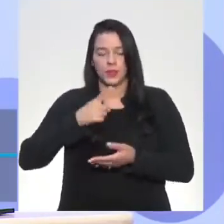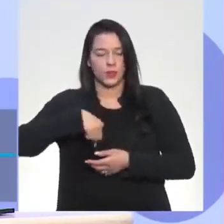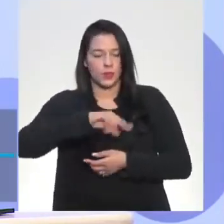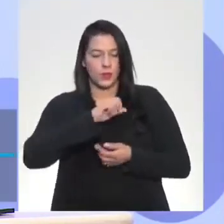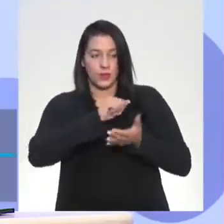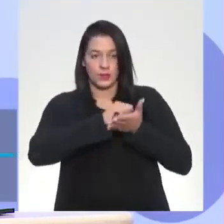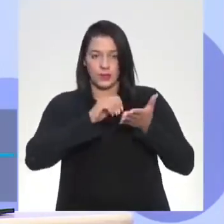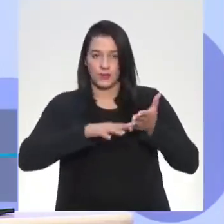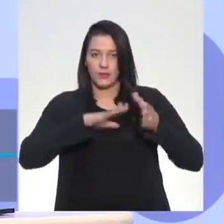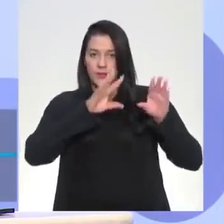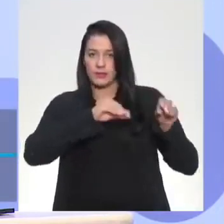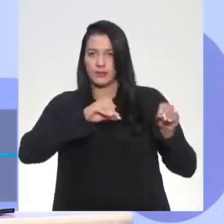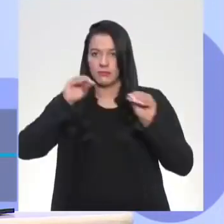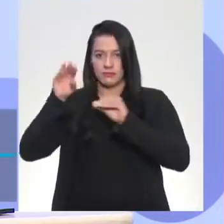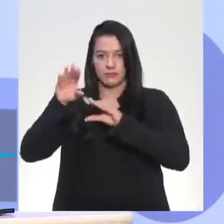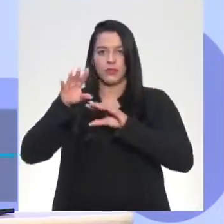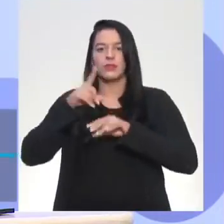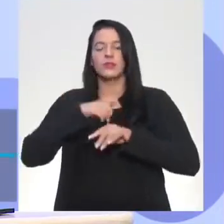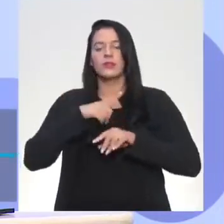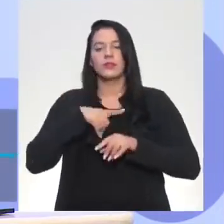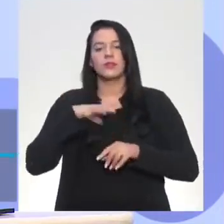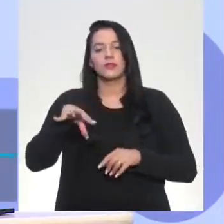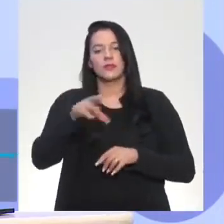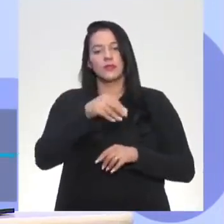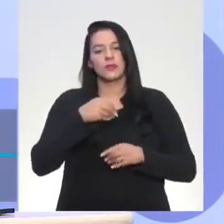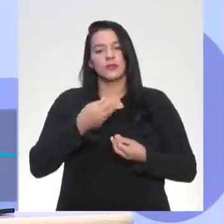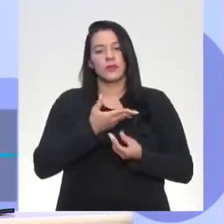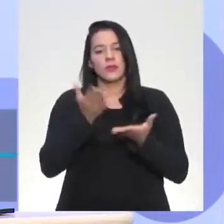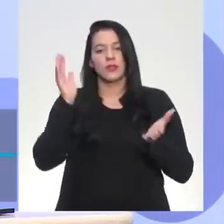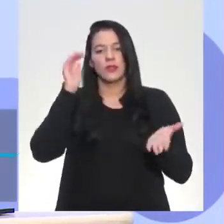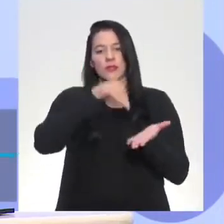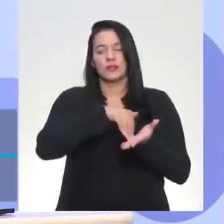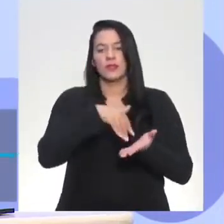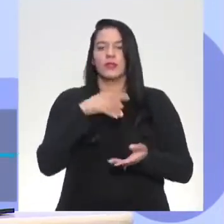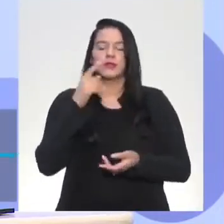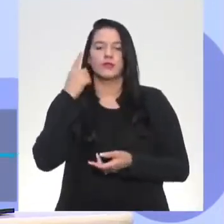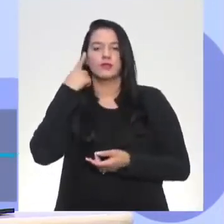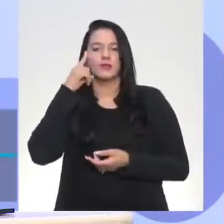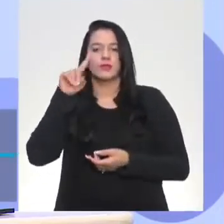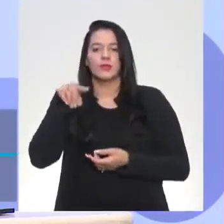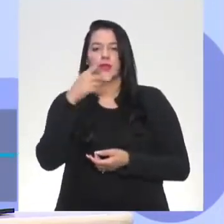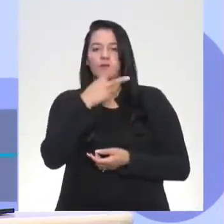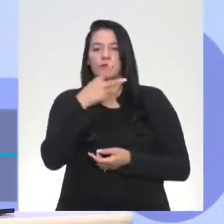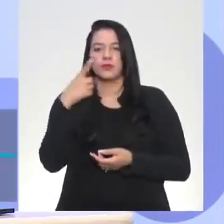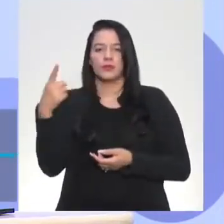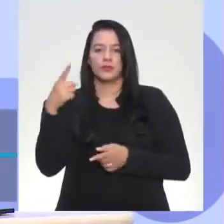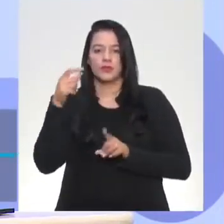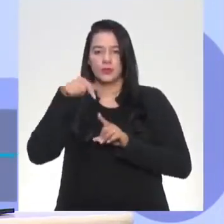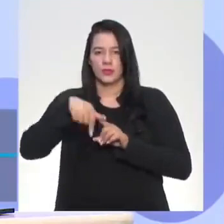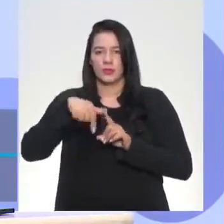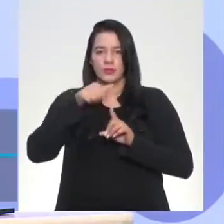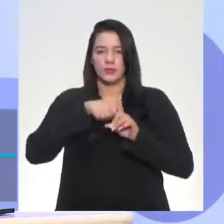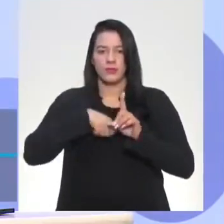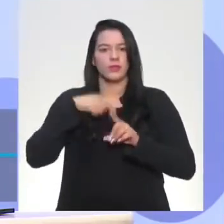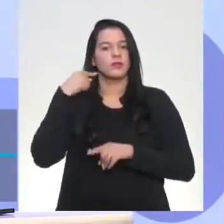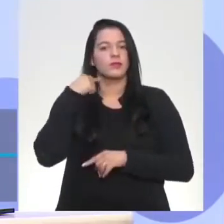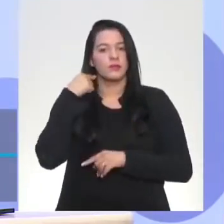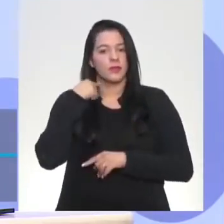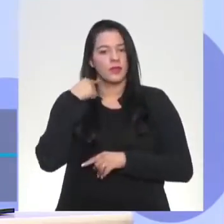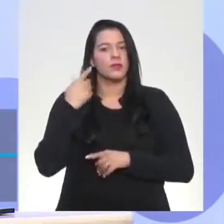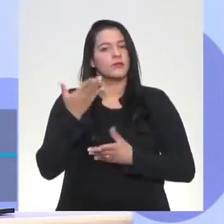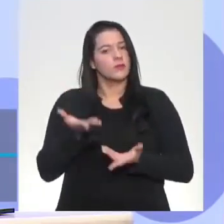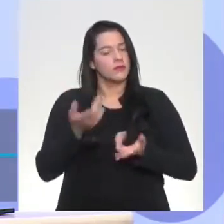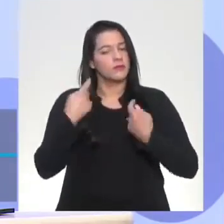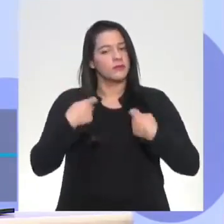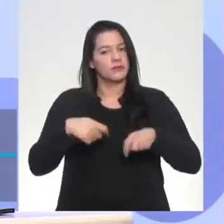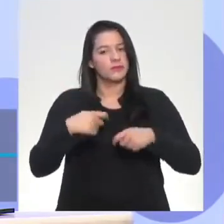posta aqui no Centro de Mídias foram estendidas até dia 21 agora de maio. Né? É importante fazer, e assim, é aquele recado, né,